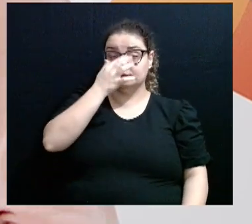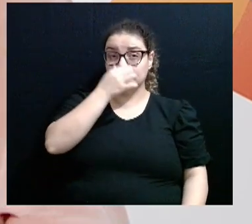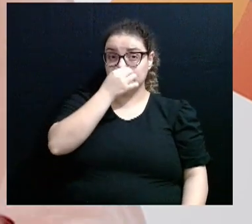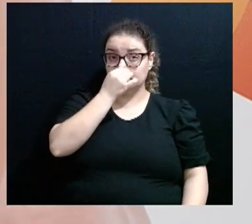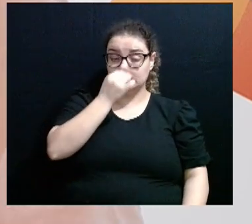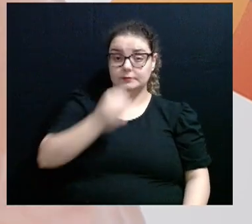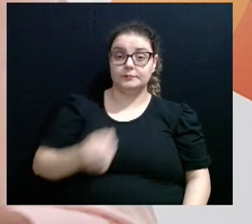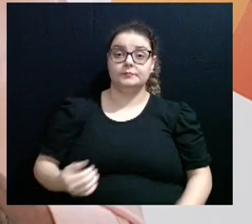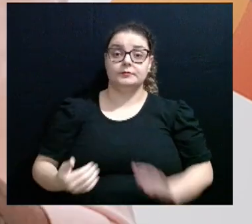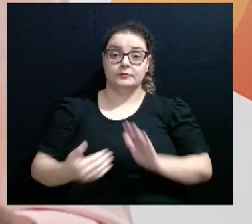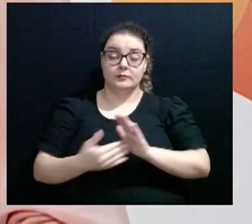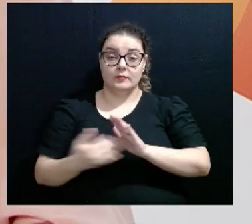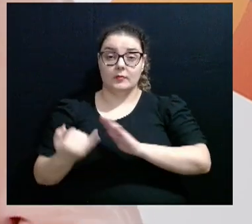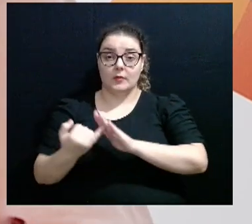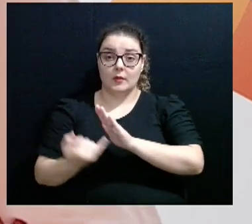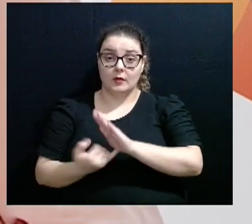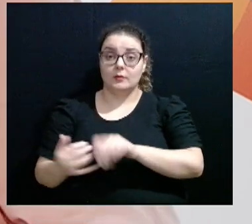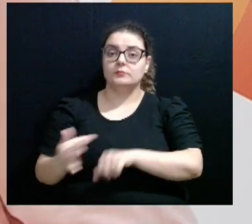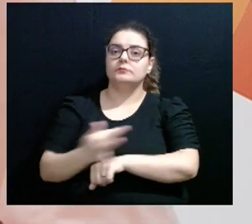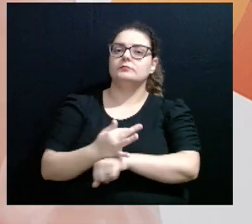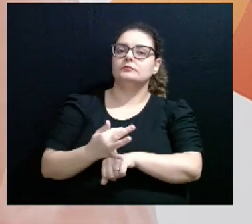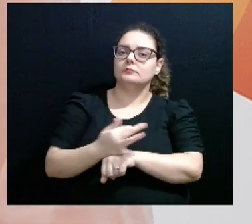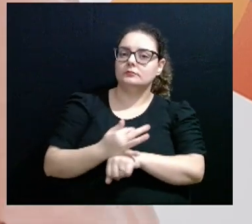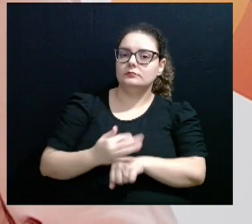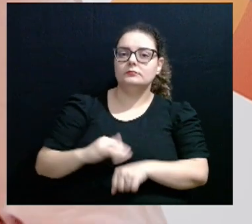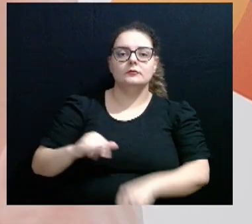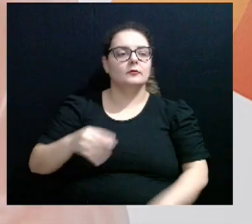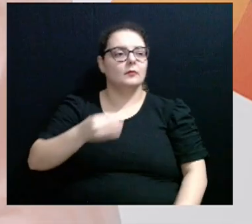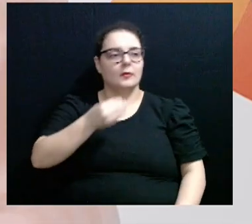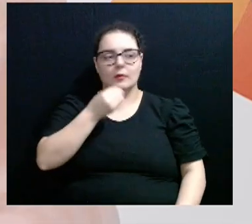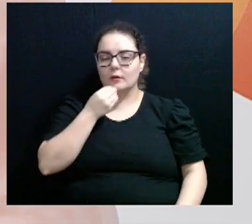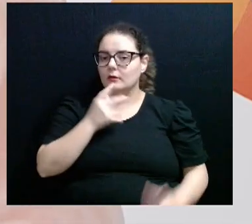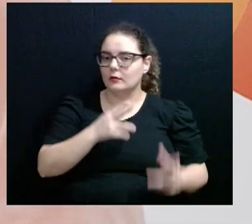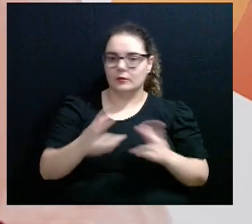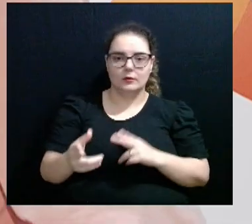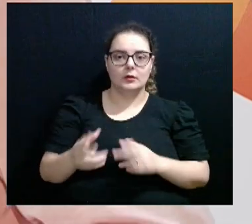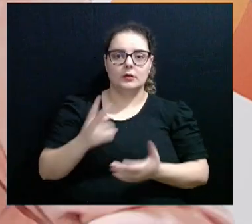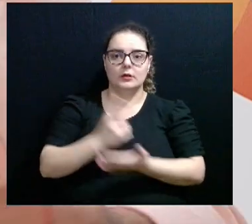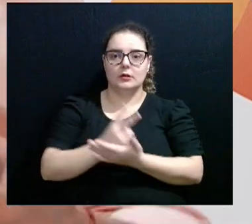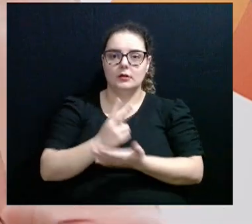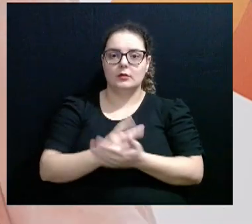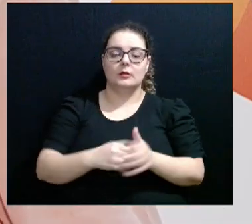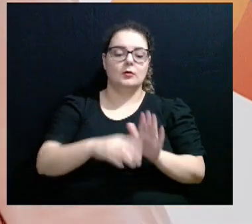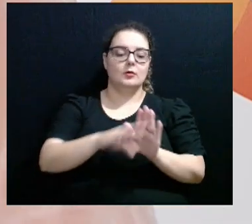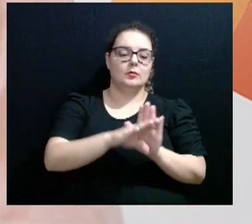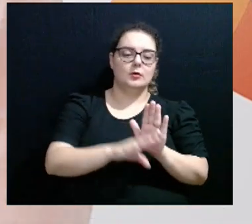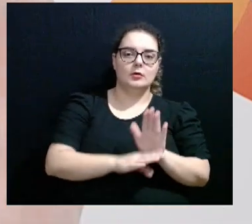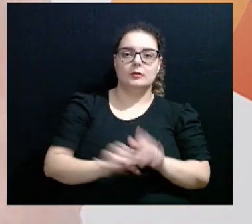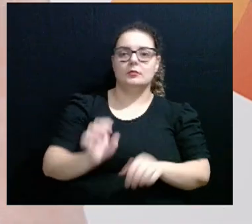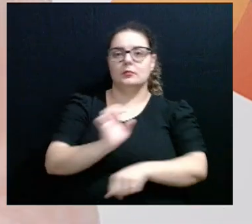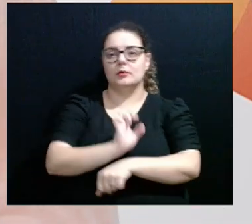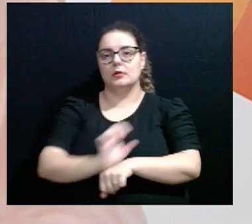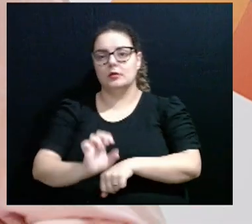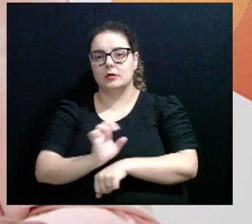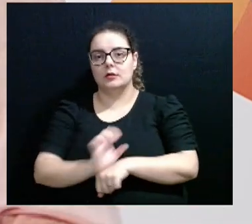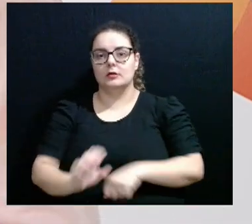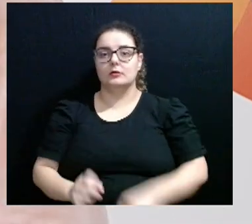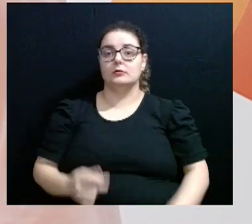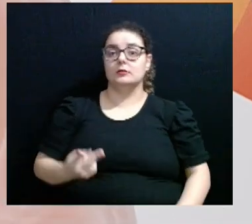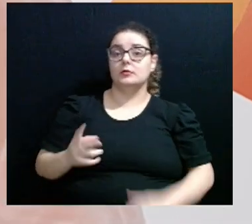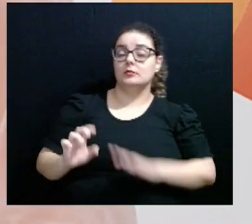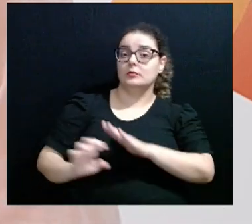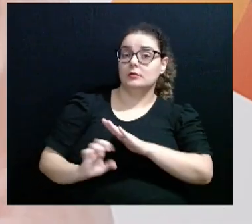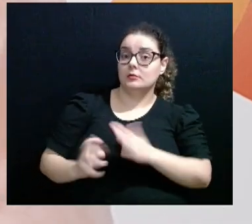instituição de ensino de férias, oportunidades aumentam. E é sempre assim, né? Os programas de estágio, normalmente das grandes empresas, os programas de aprendiz,